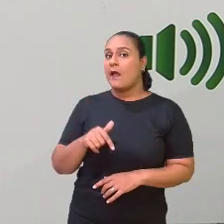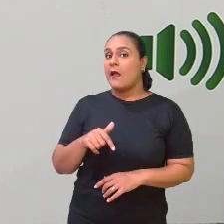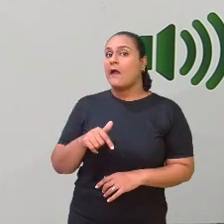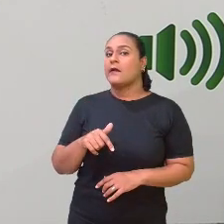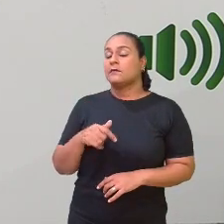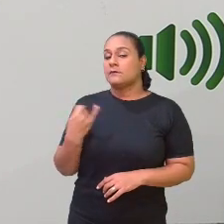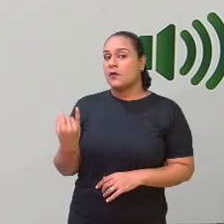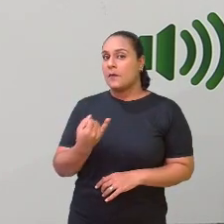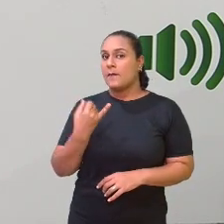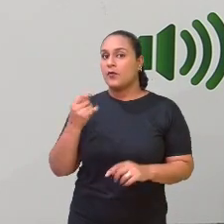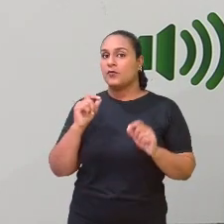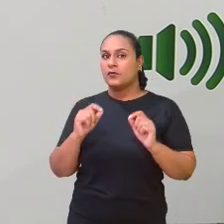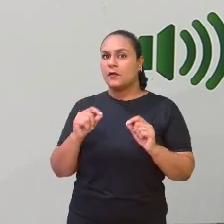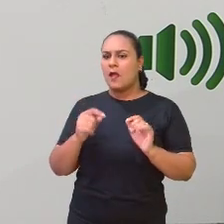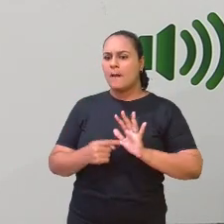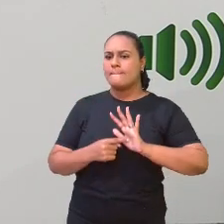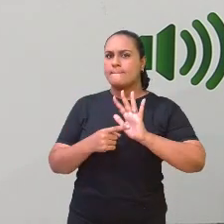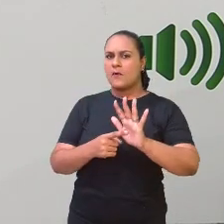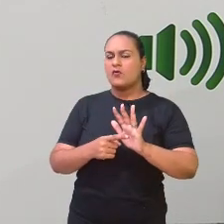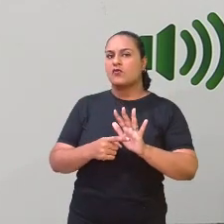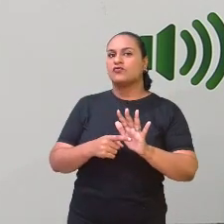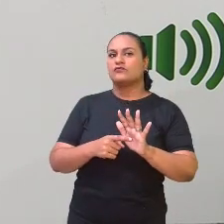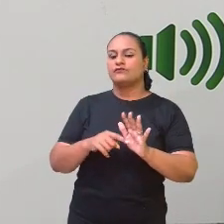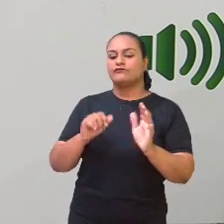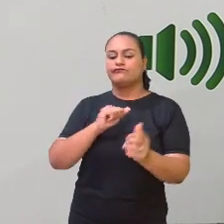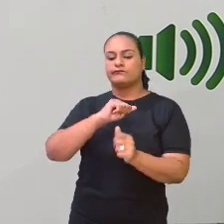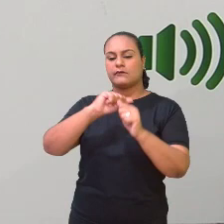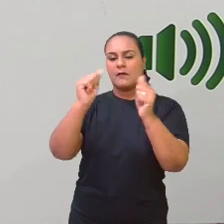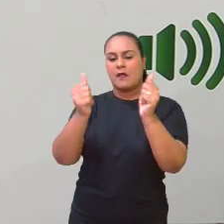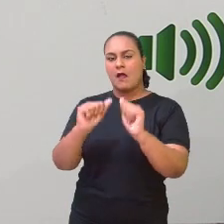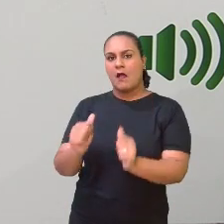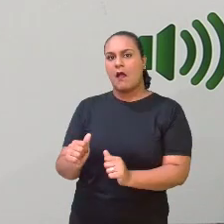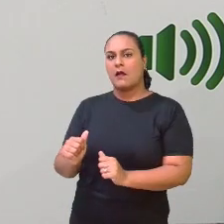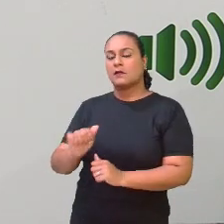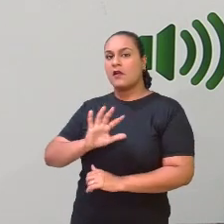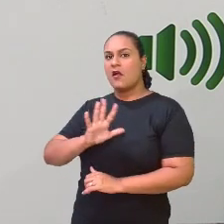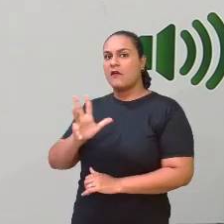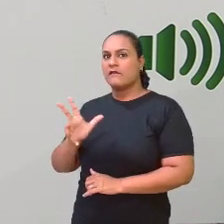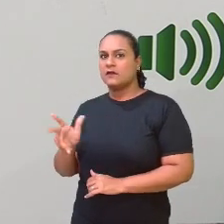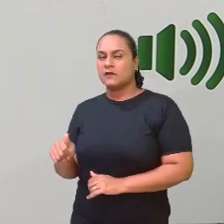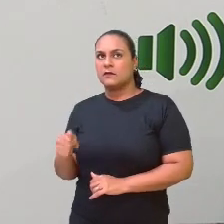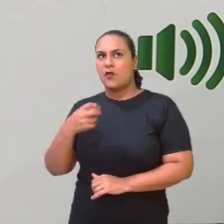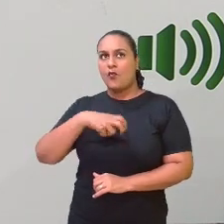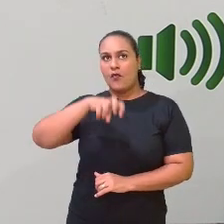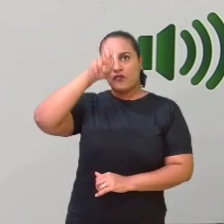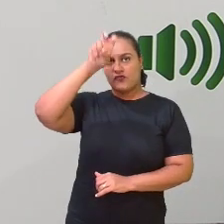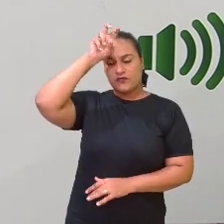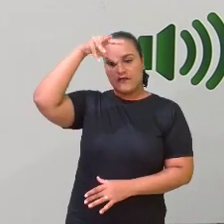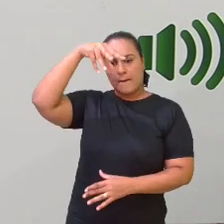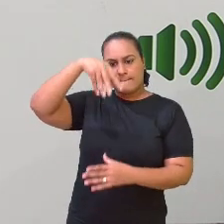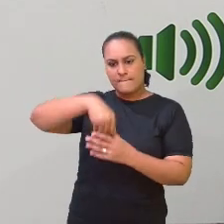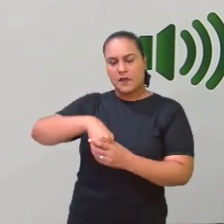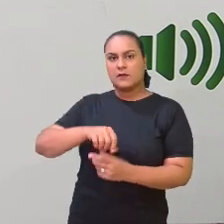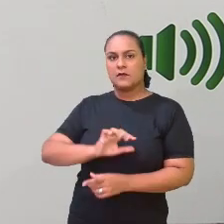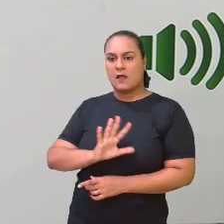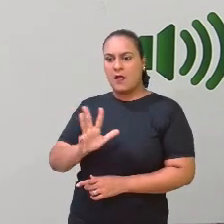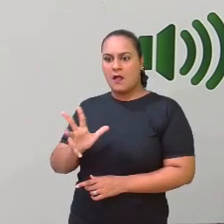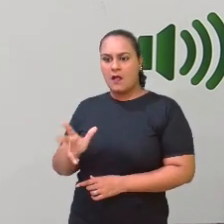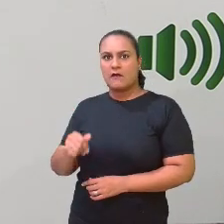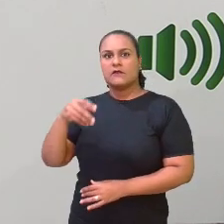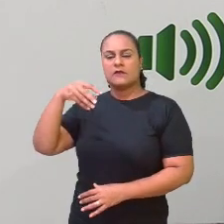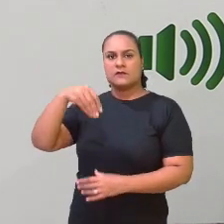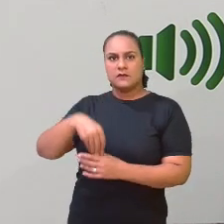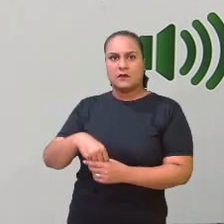importante, eu destaco a arte africana, mas o Egito, ele é parte da África, certo? É porque lá na África nós temos,